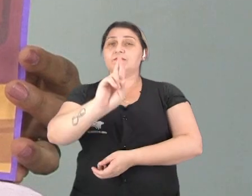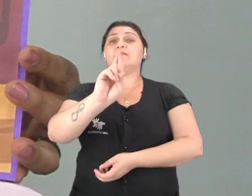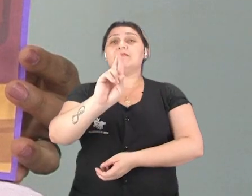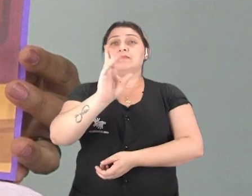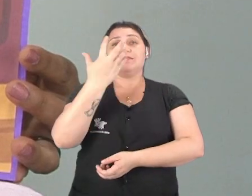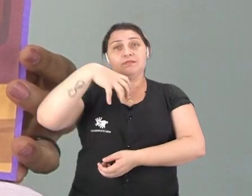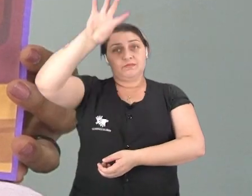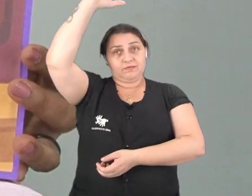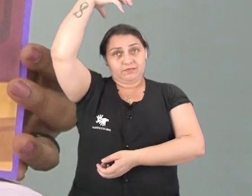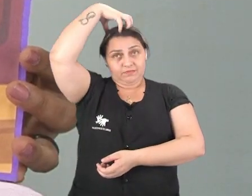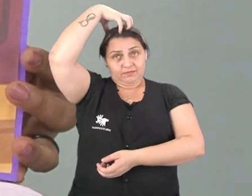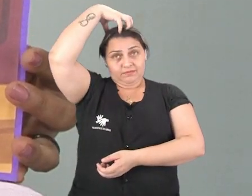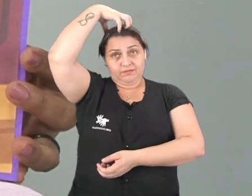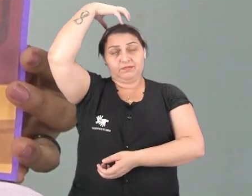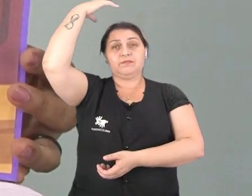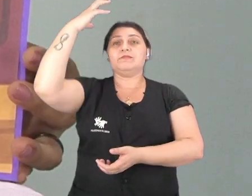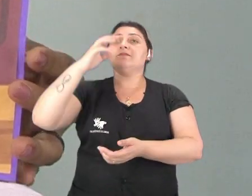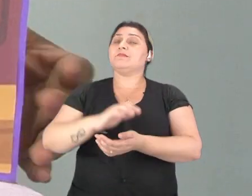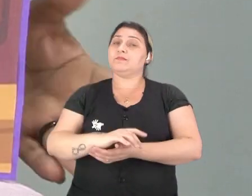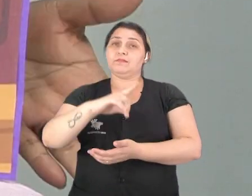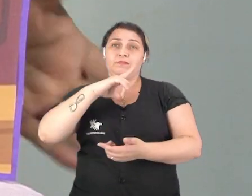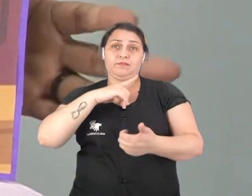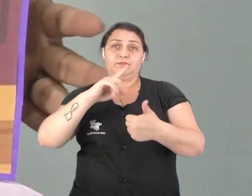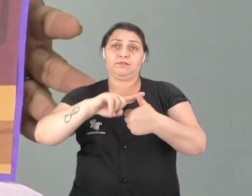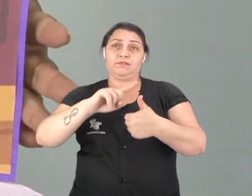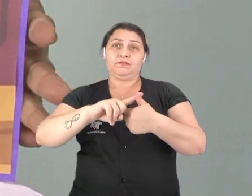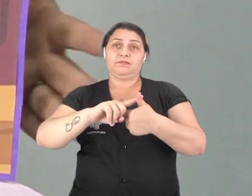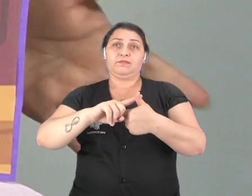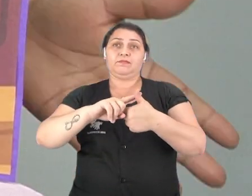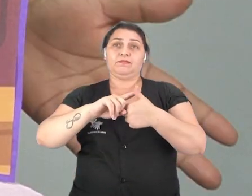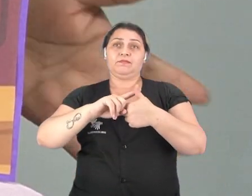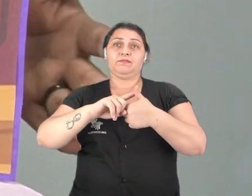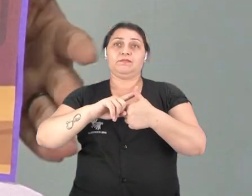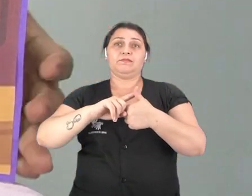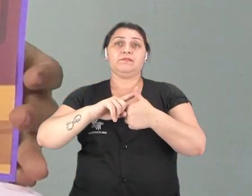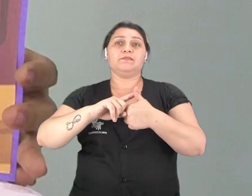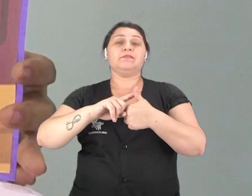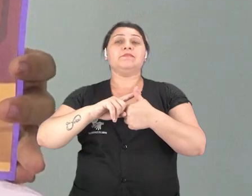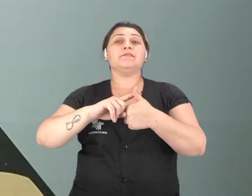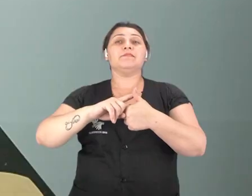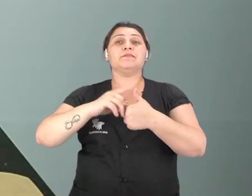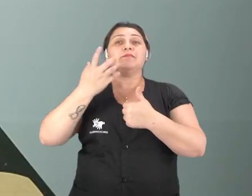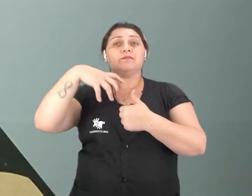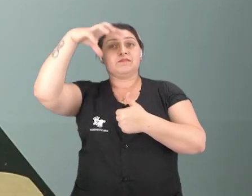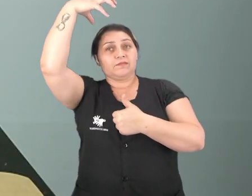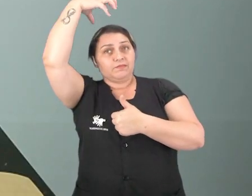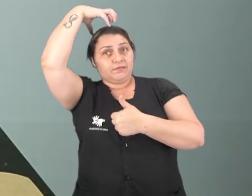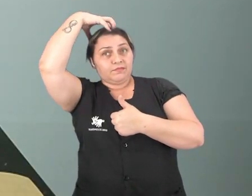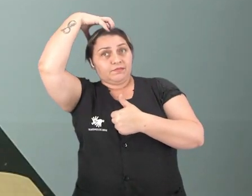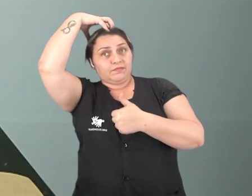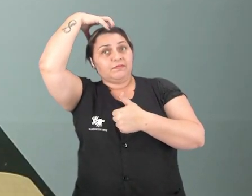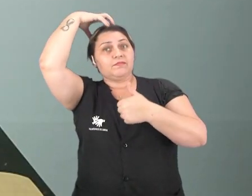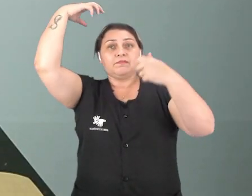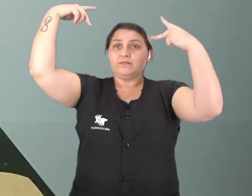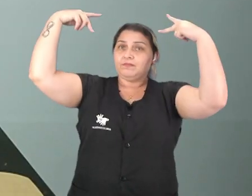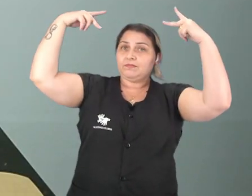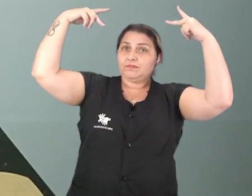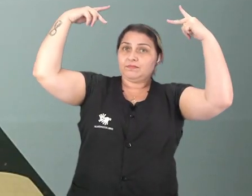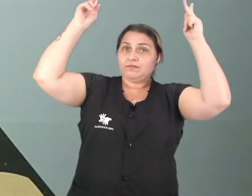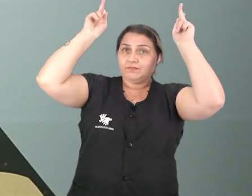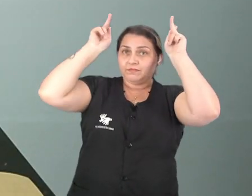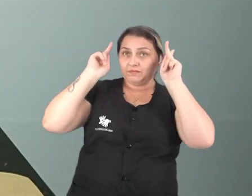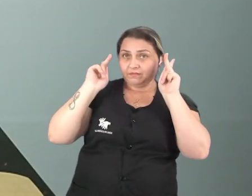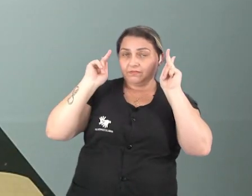pela monarquia. Então, tínhamos aí príncipes, né, reis, governando os países,